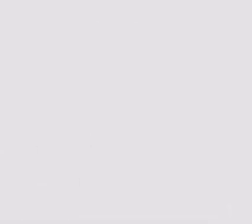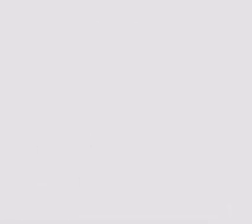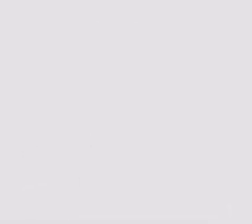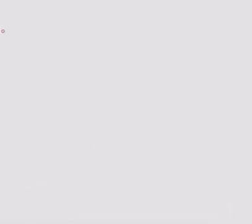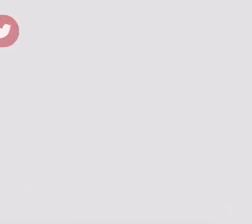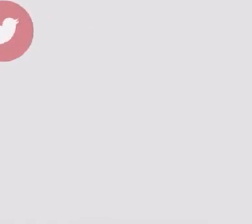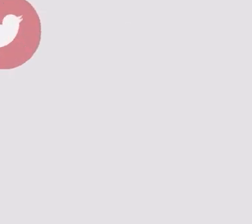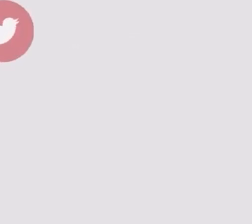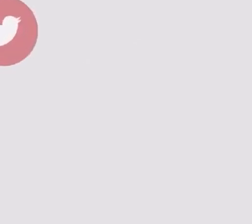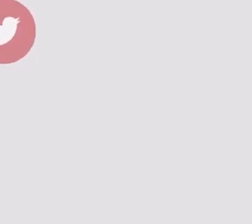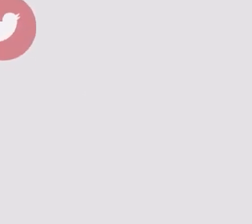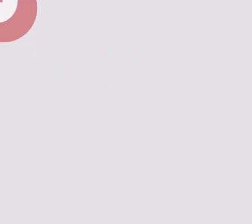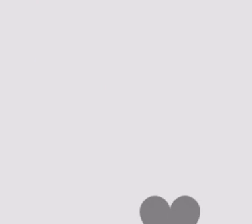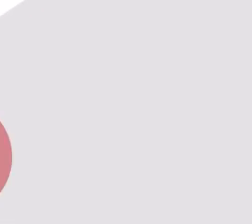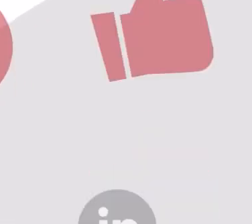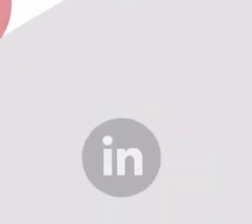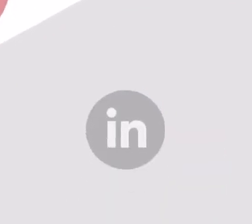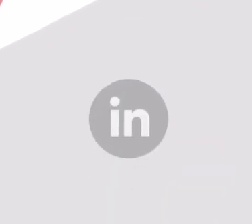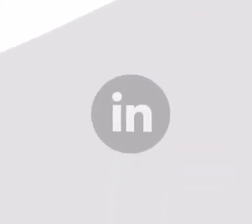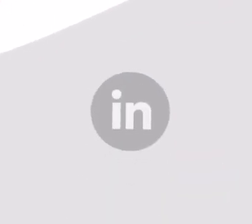redes.